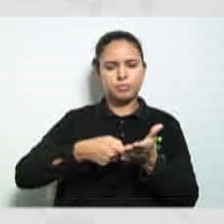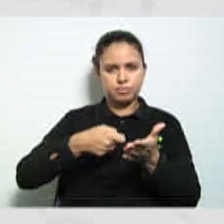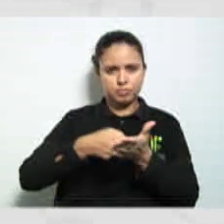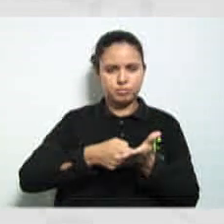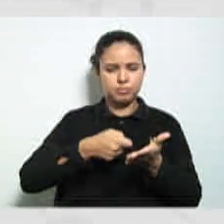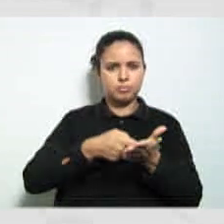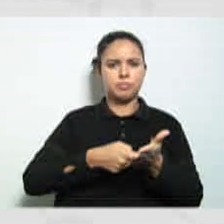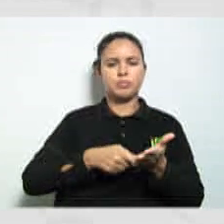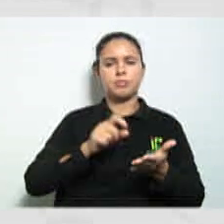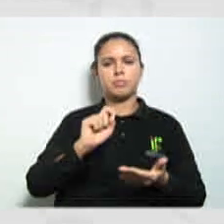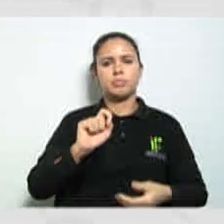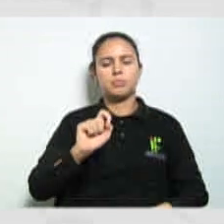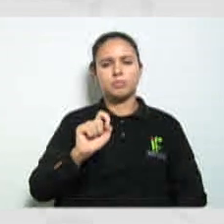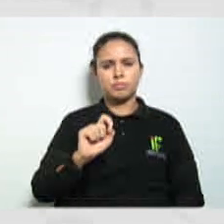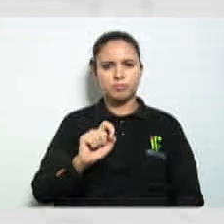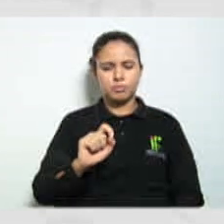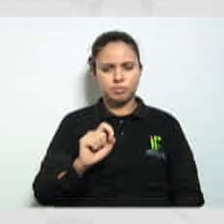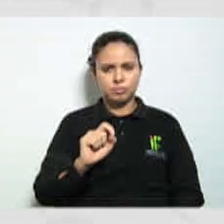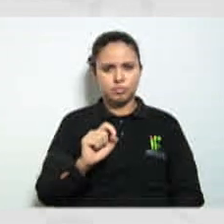Obrigatório